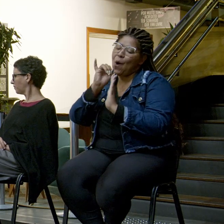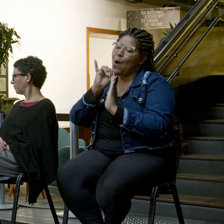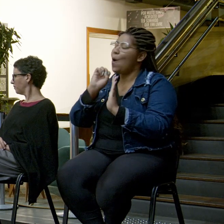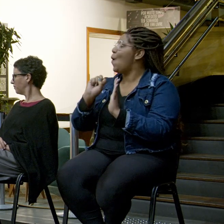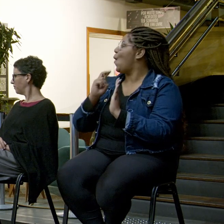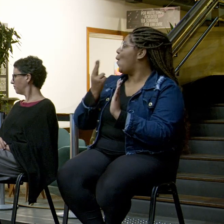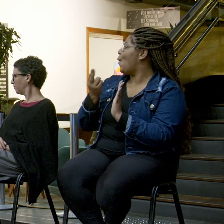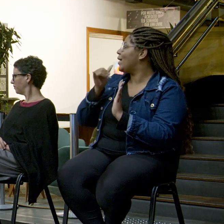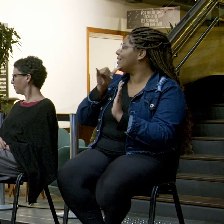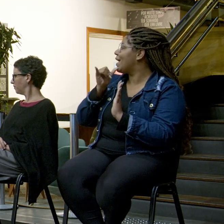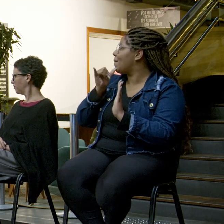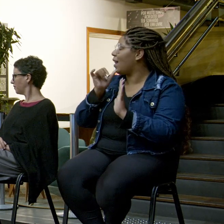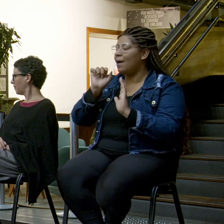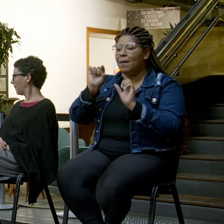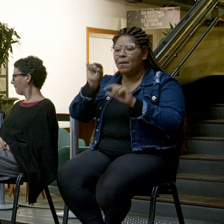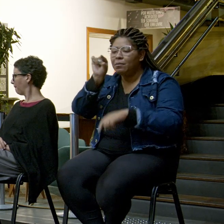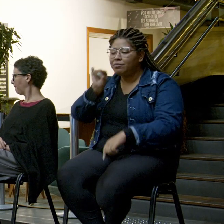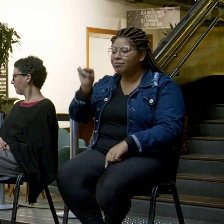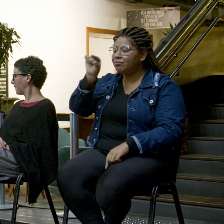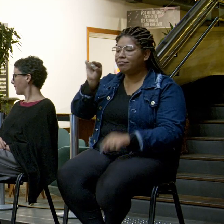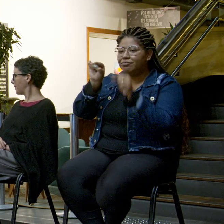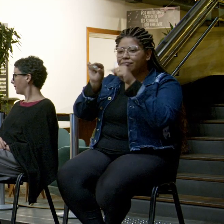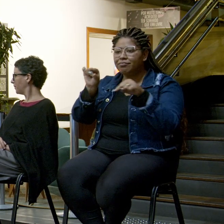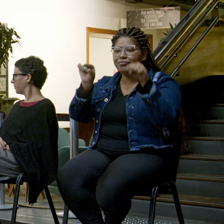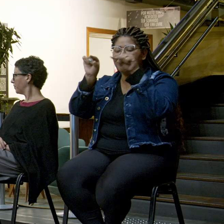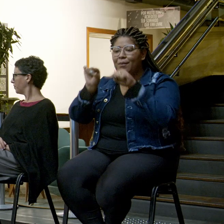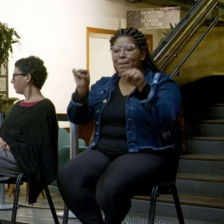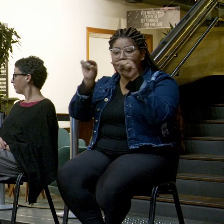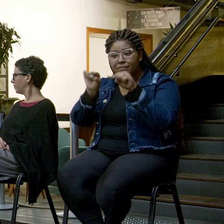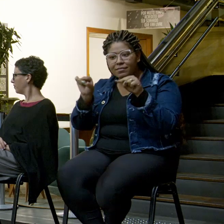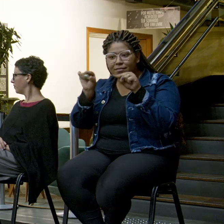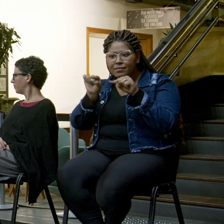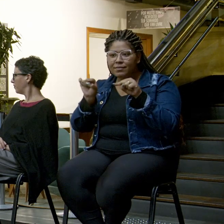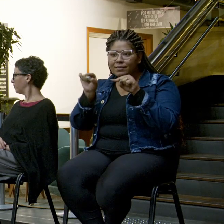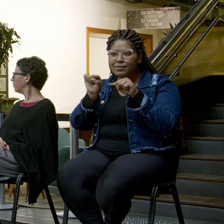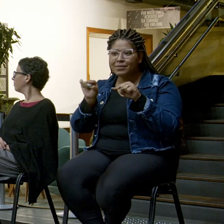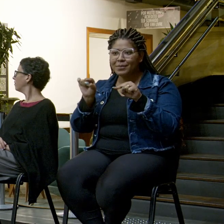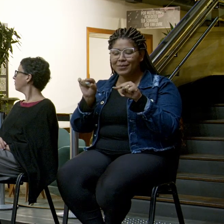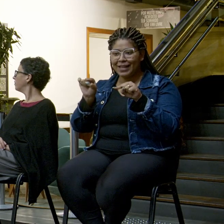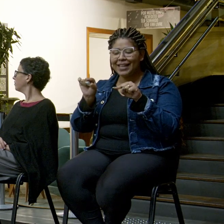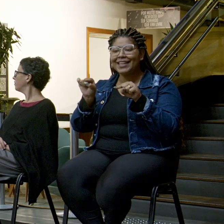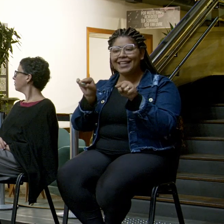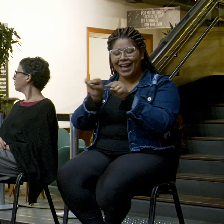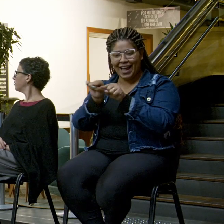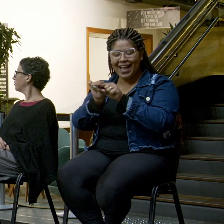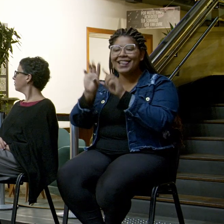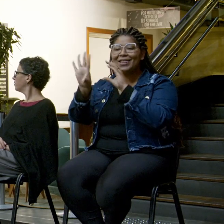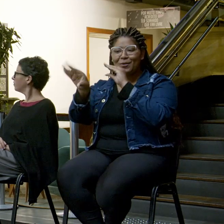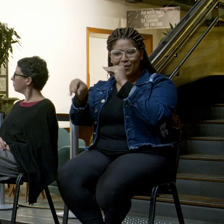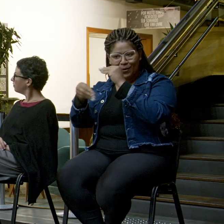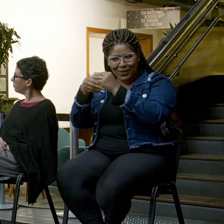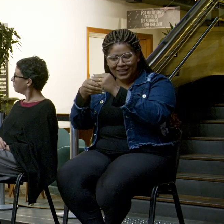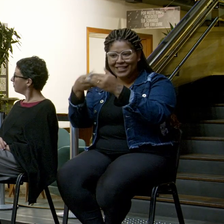essas gotas, que lembram ou fazem a gente pensar, inclusive, incluindo esse espaço da